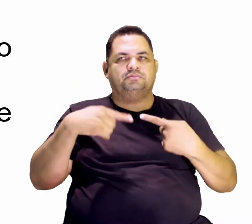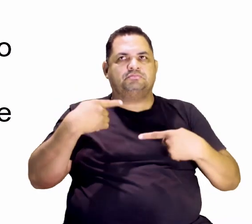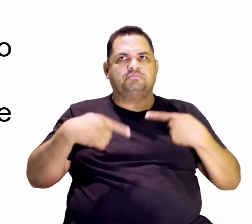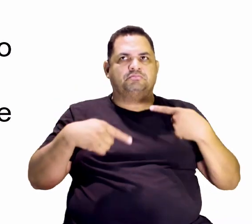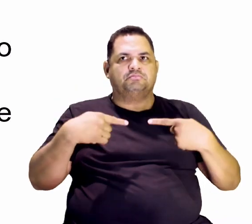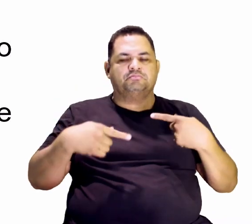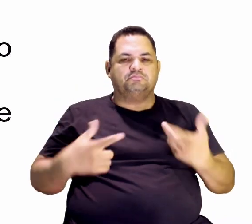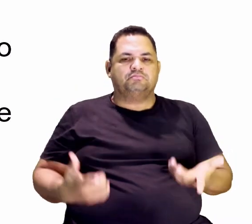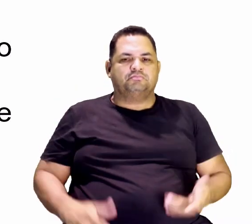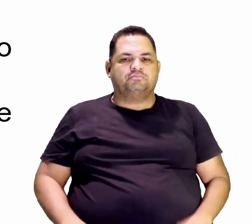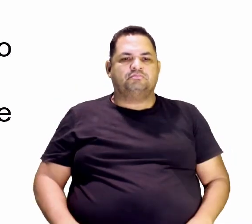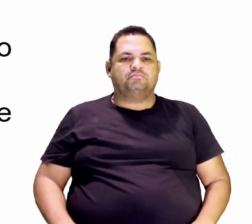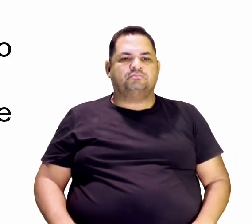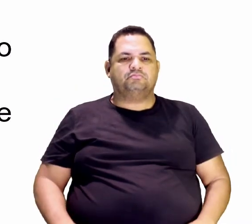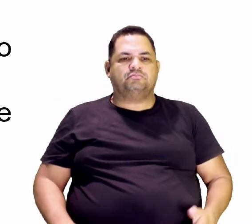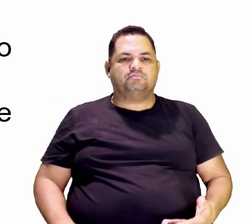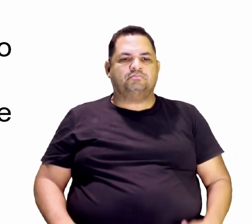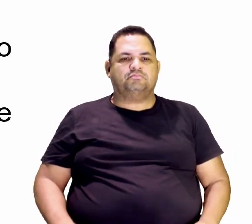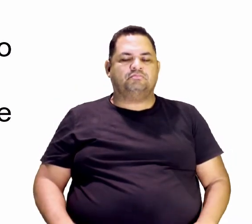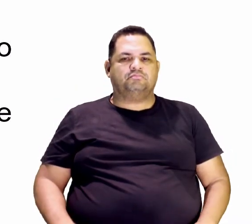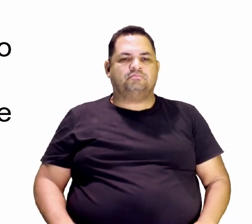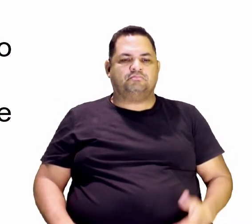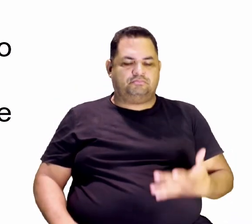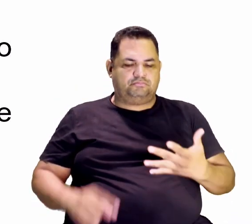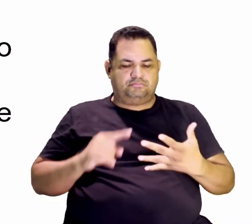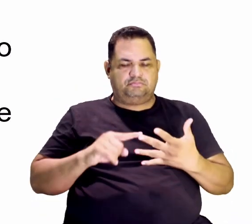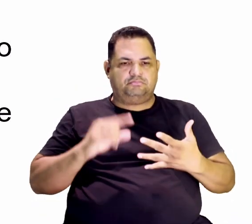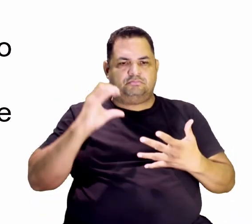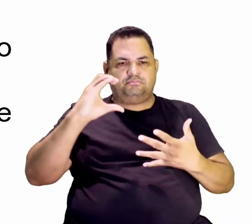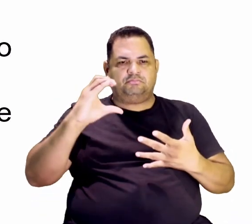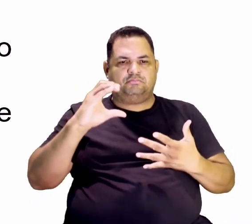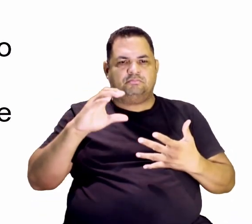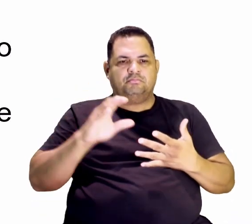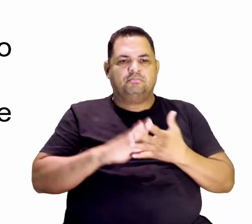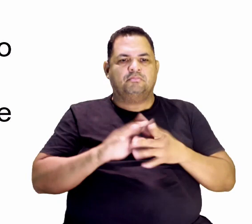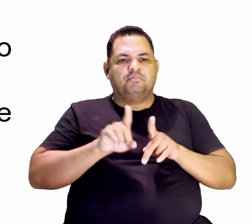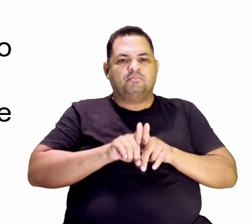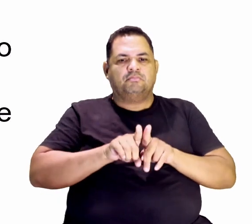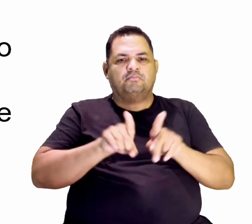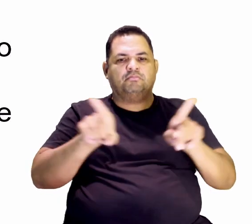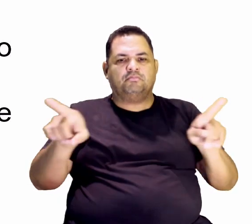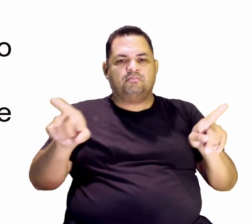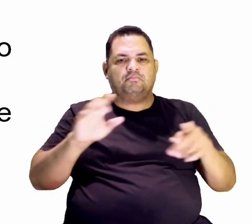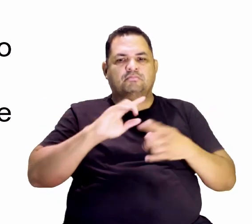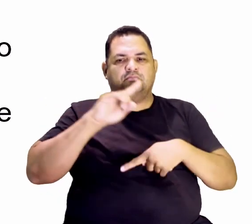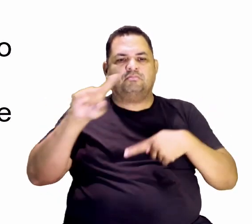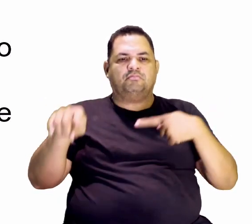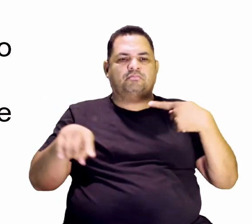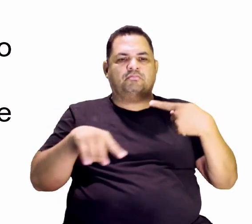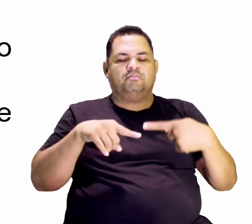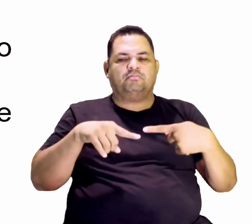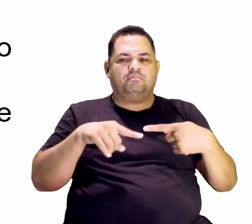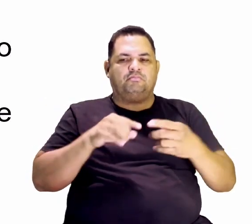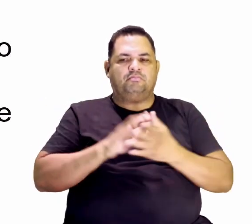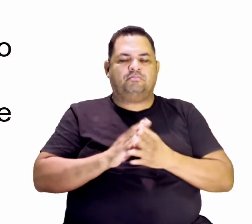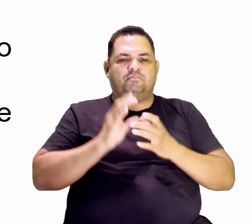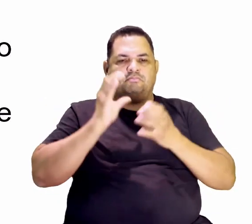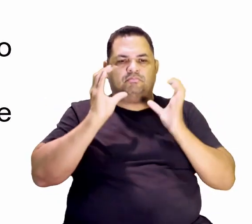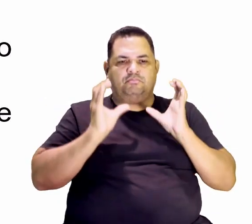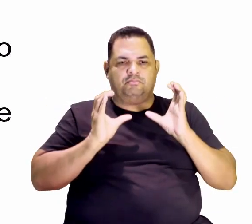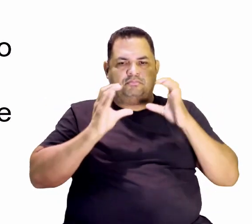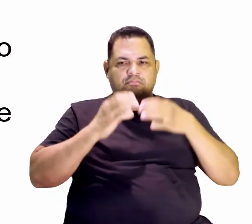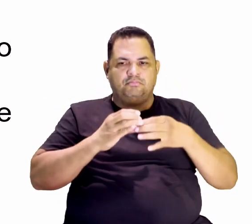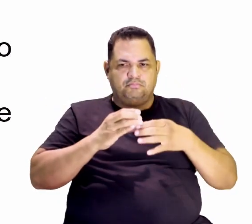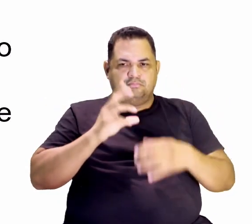política. Na letra C, diz que tem uma divergência de interesses no mesmo grupo.